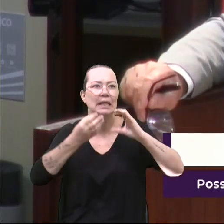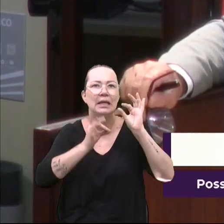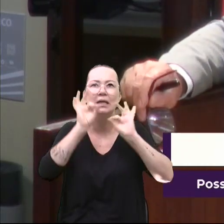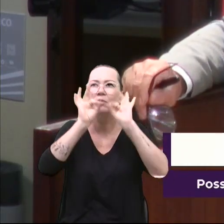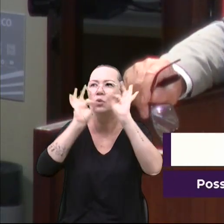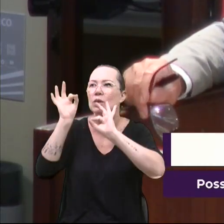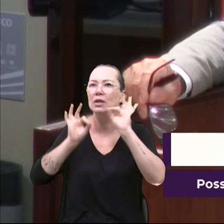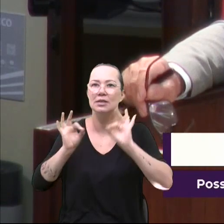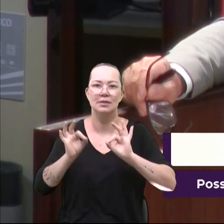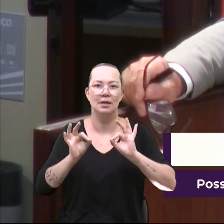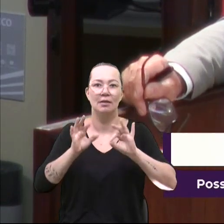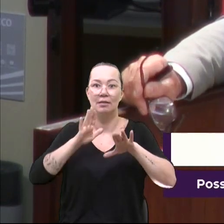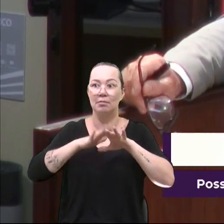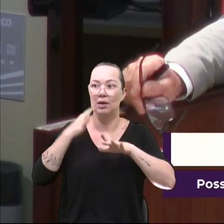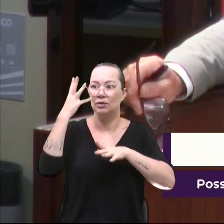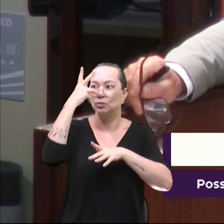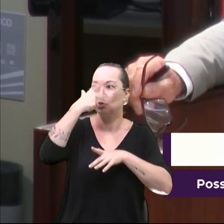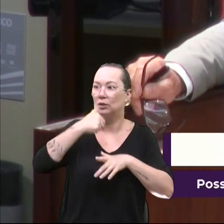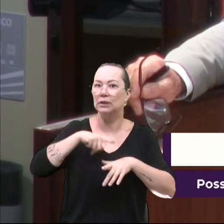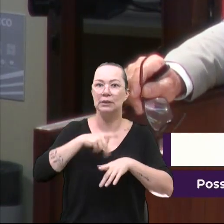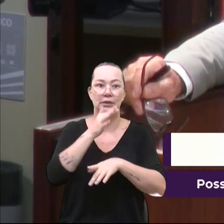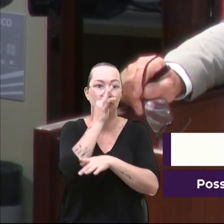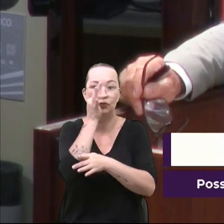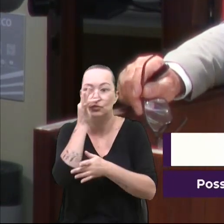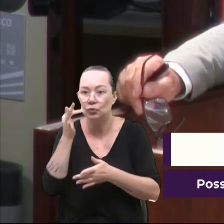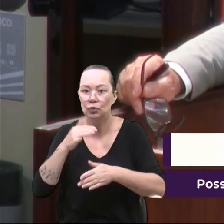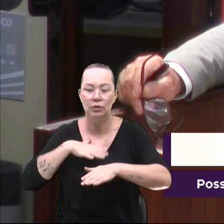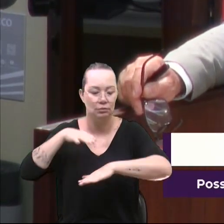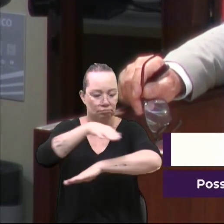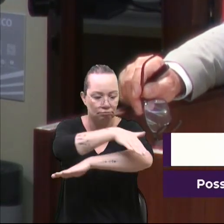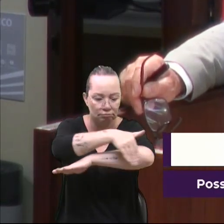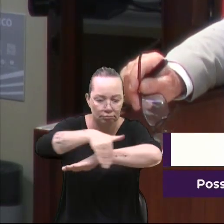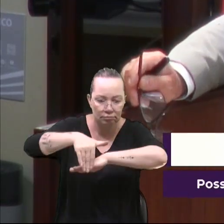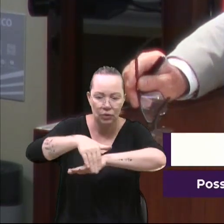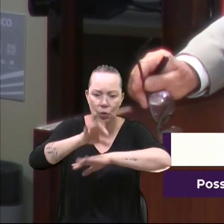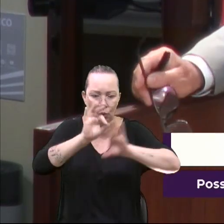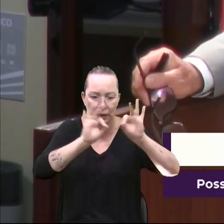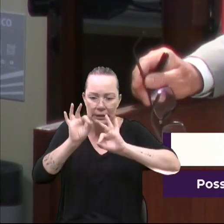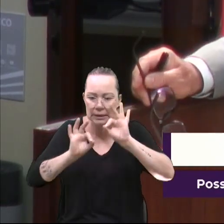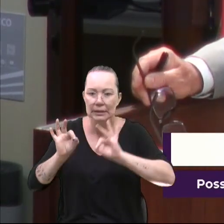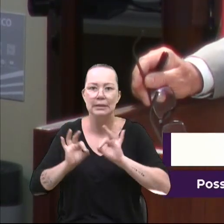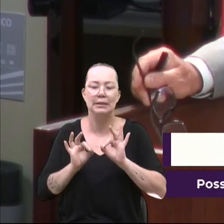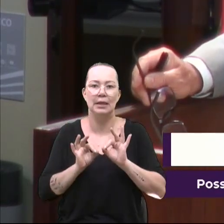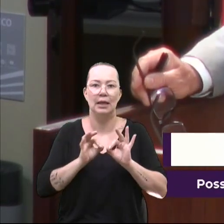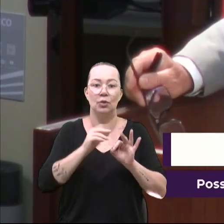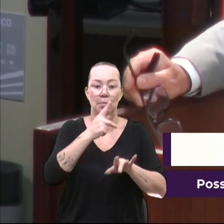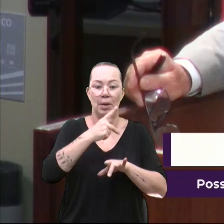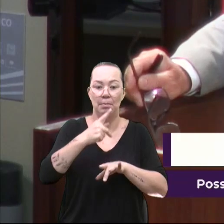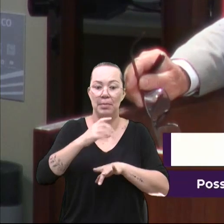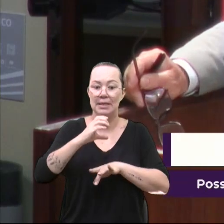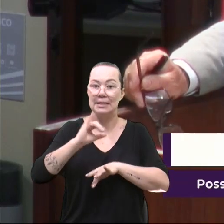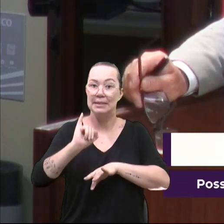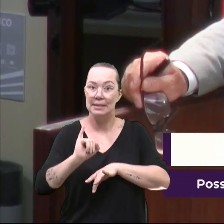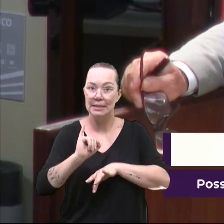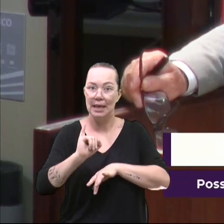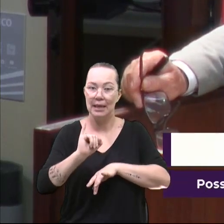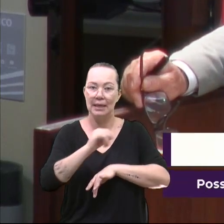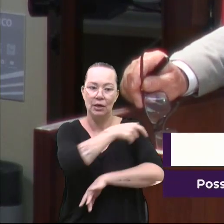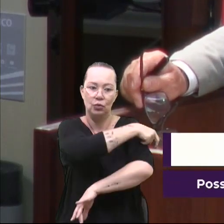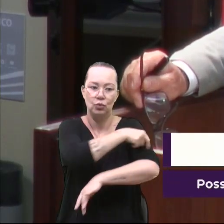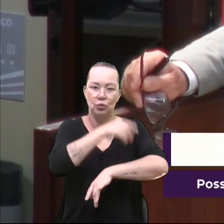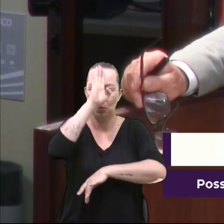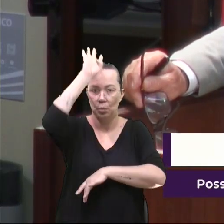Ela está mais bonita, com flores, com jardins, com calçadas. O PPCI já está